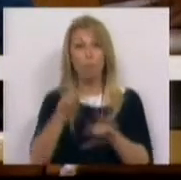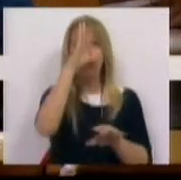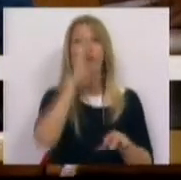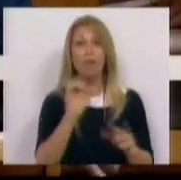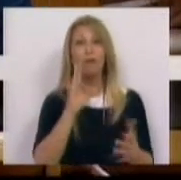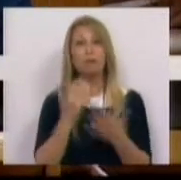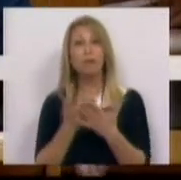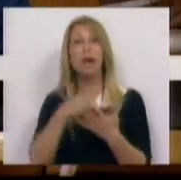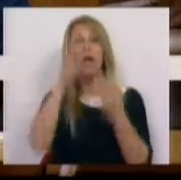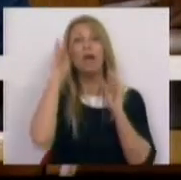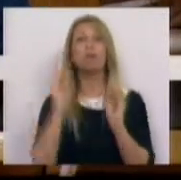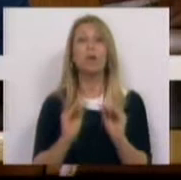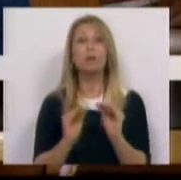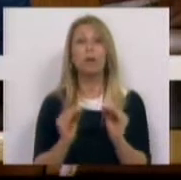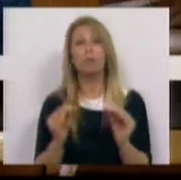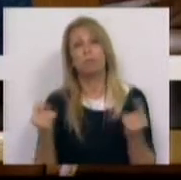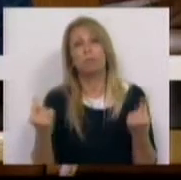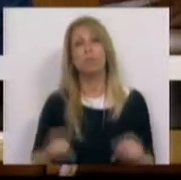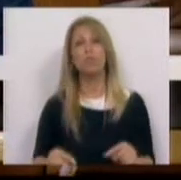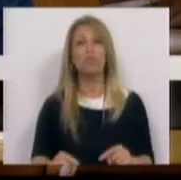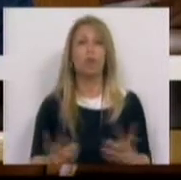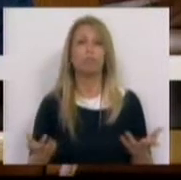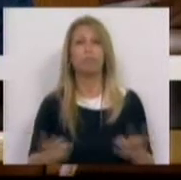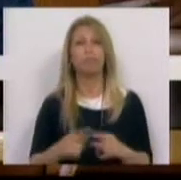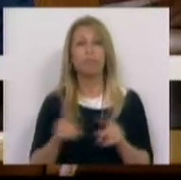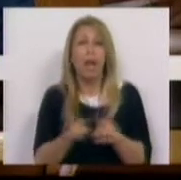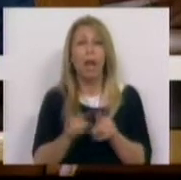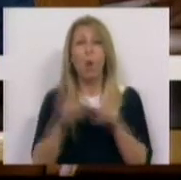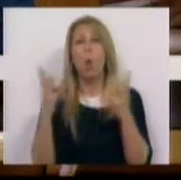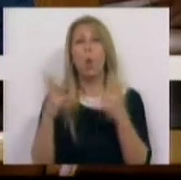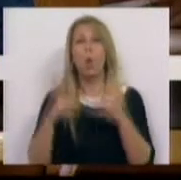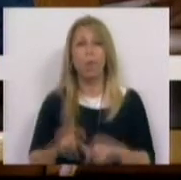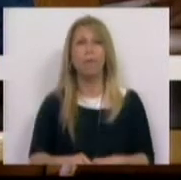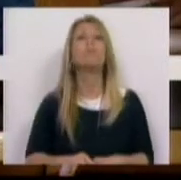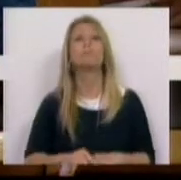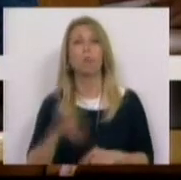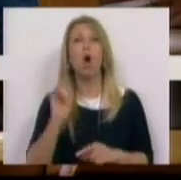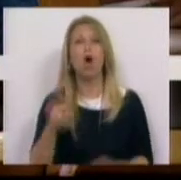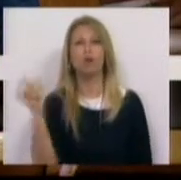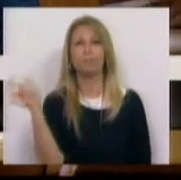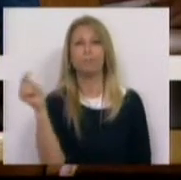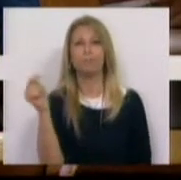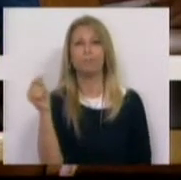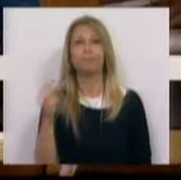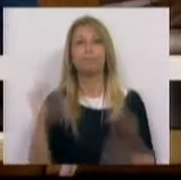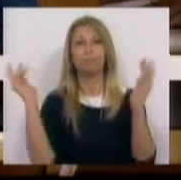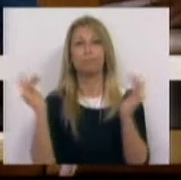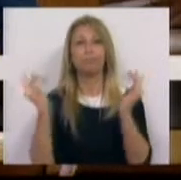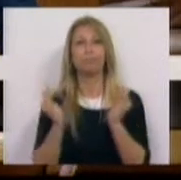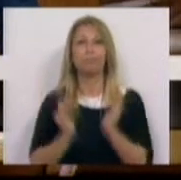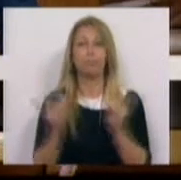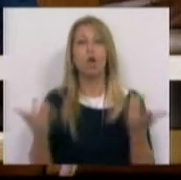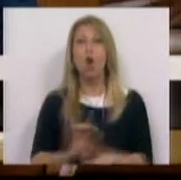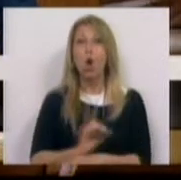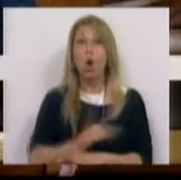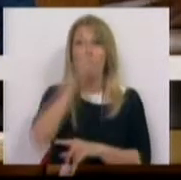fazer à educação reduz-se a uma operação aritmética, a da subtração. Desde que o Governo tomou posse,